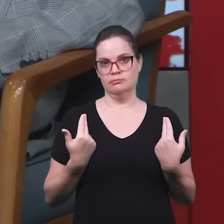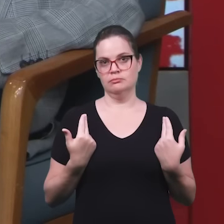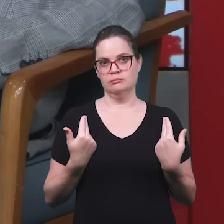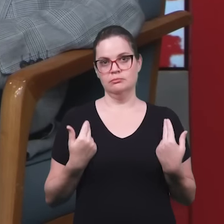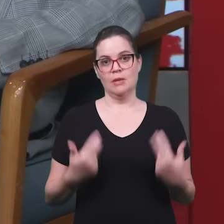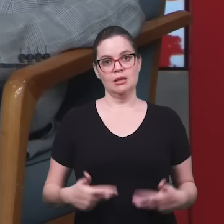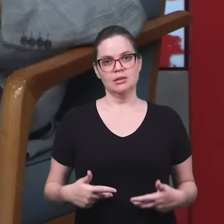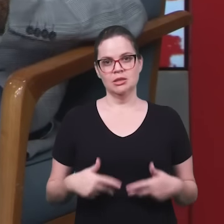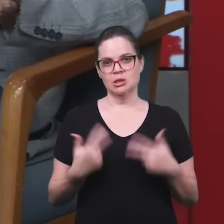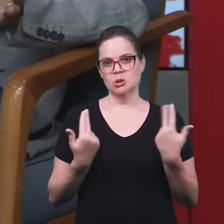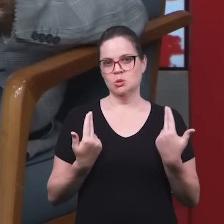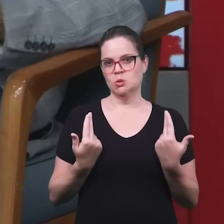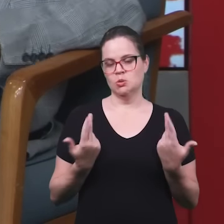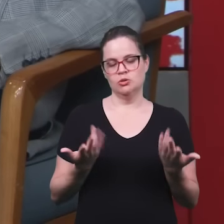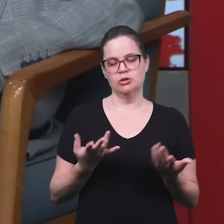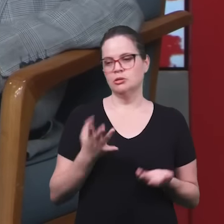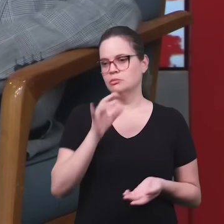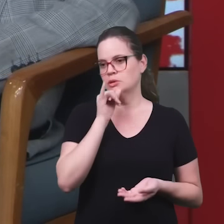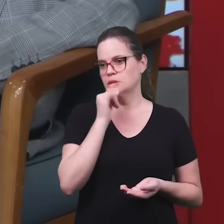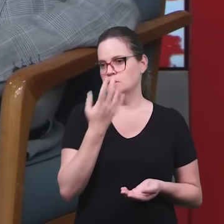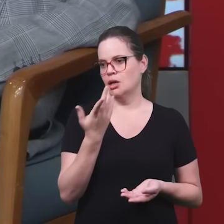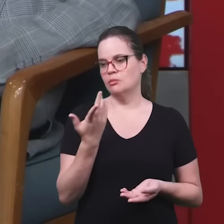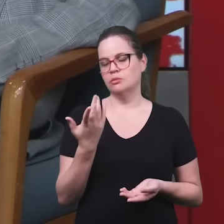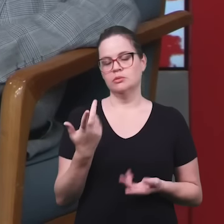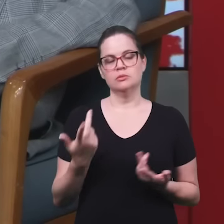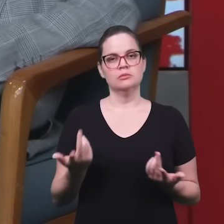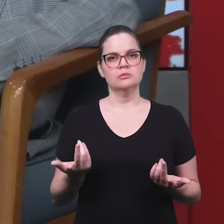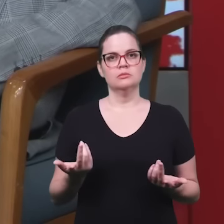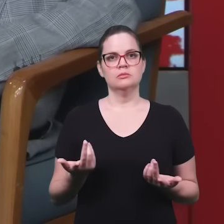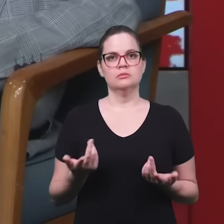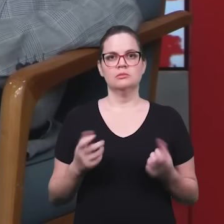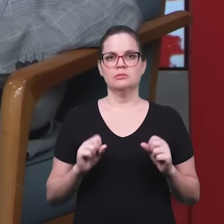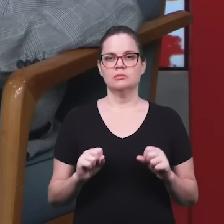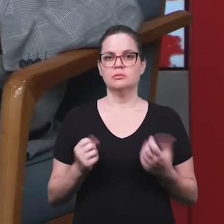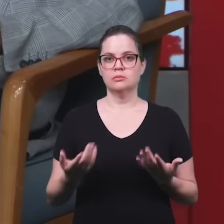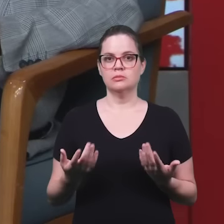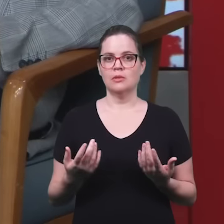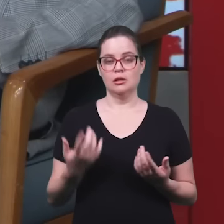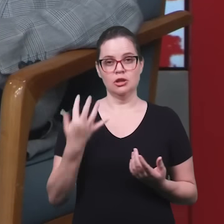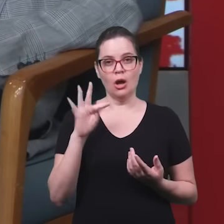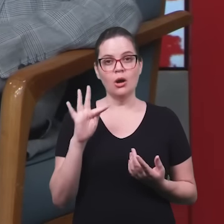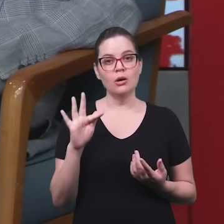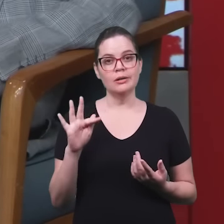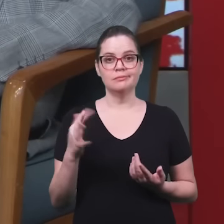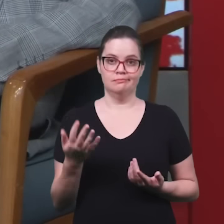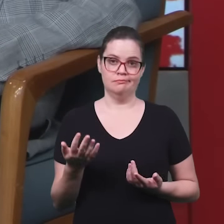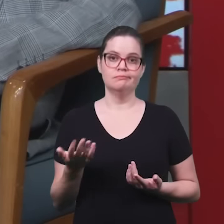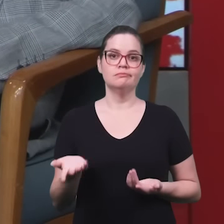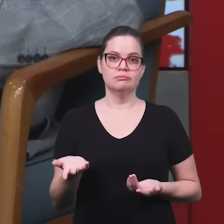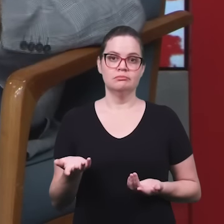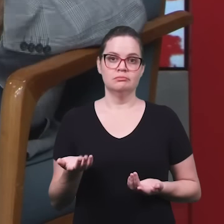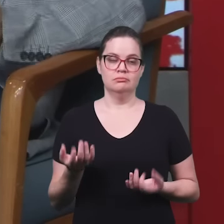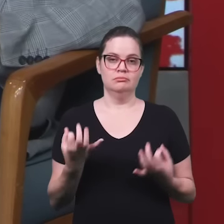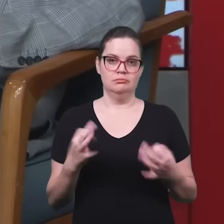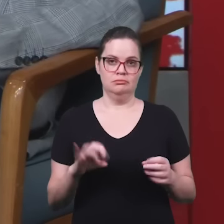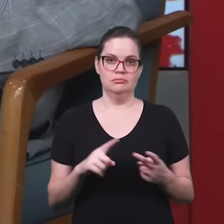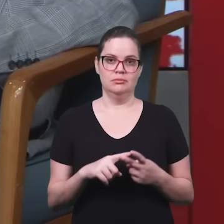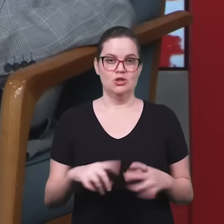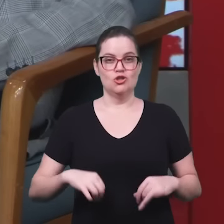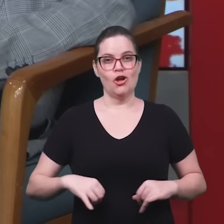As intervenções, exemplo, cirúrgicas, elas são dolorosas, elas